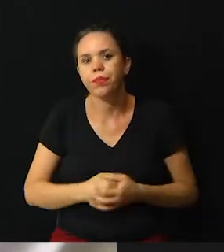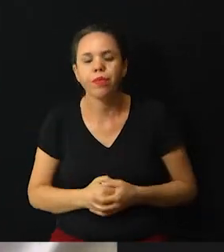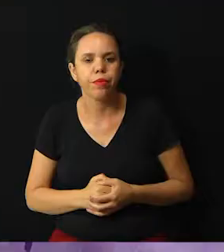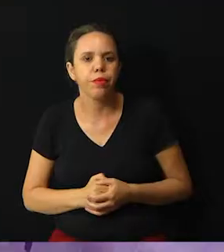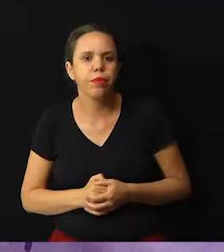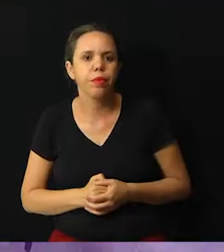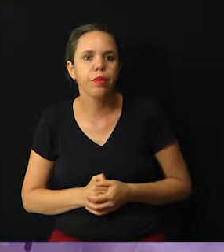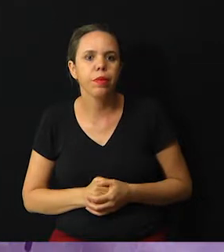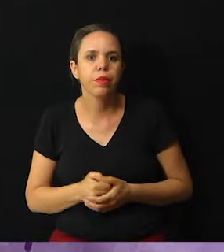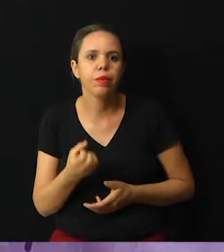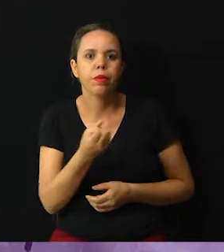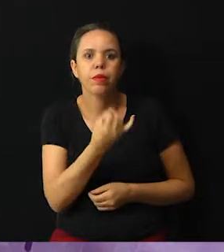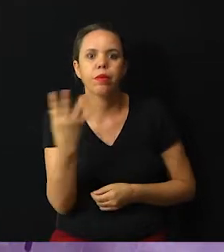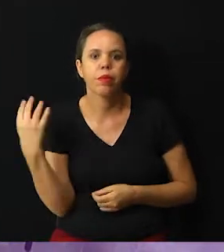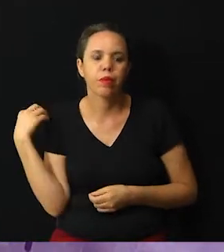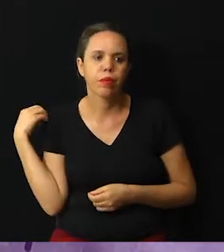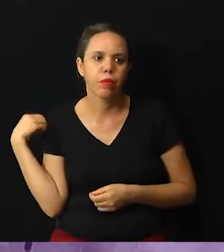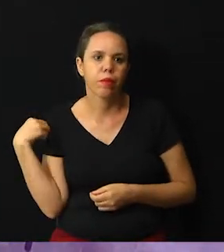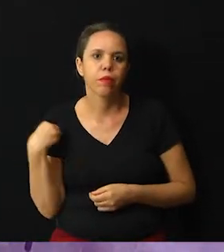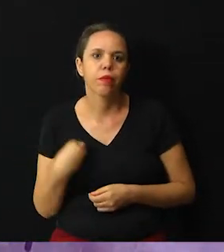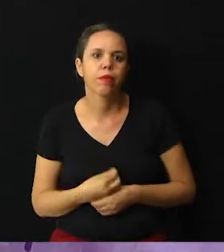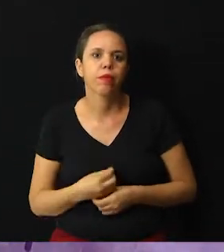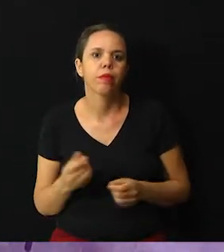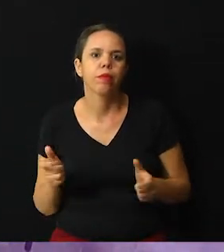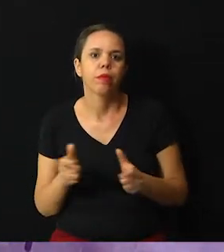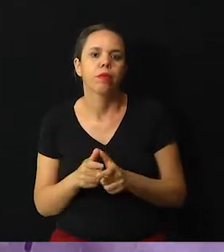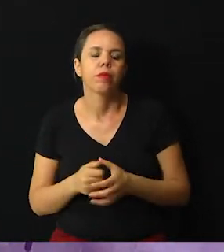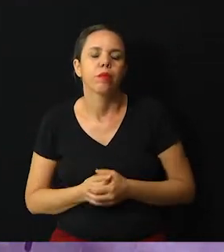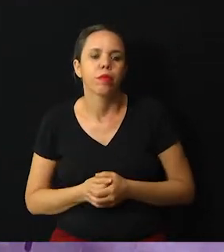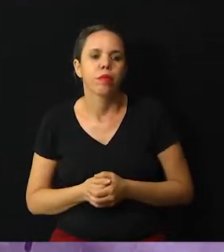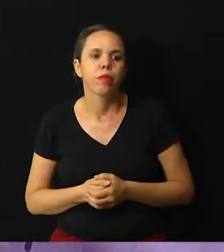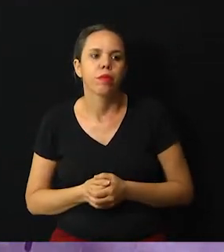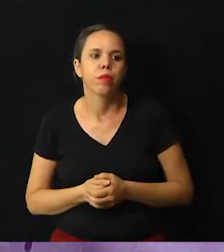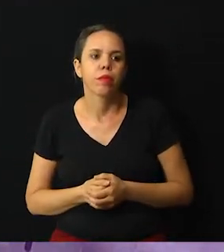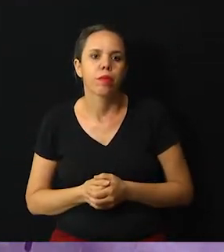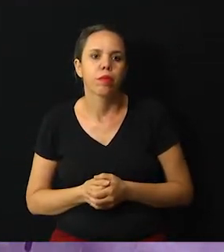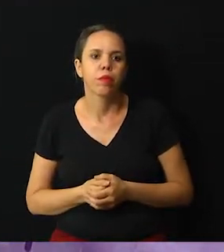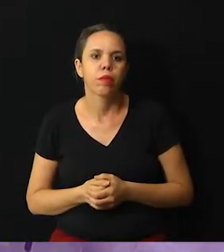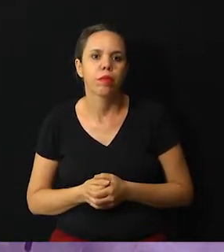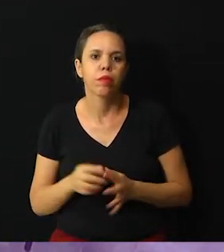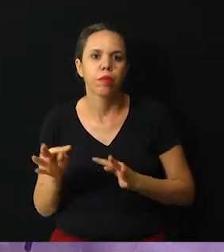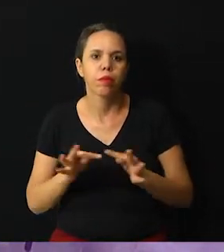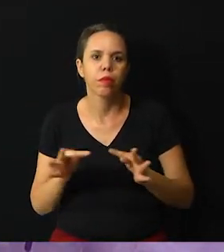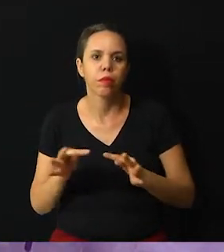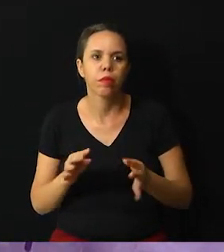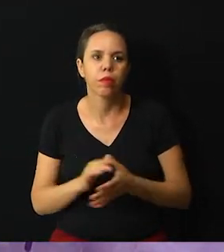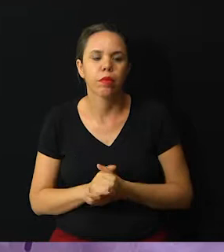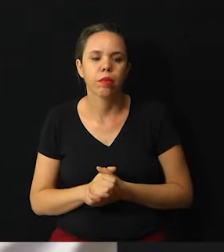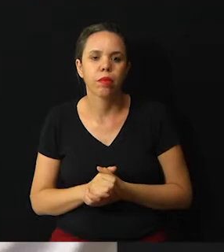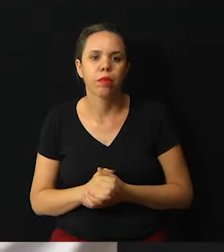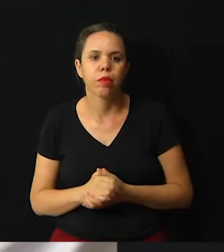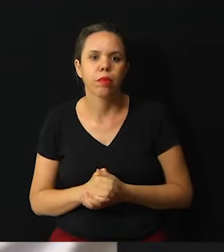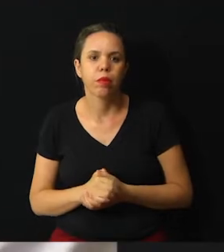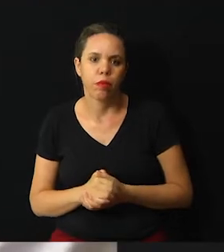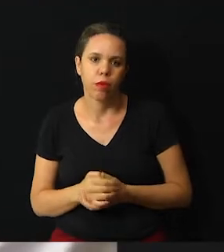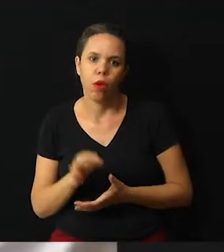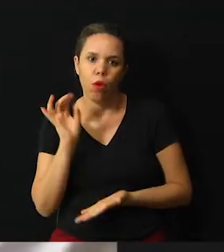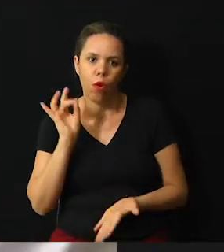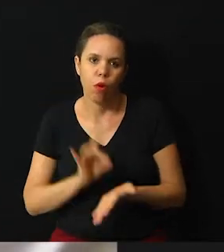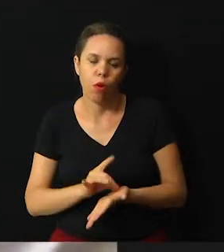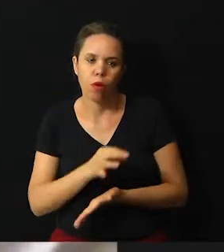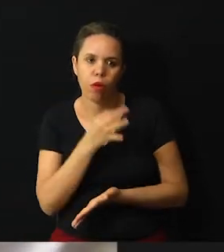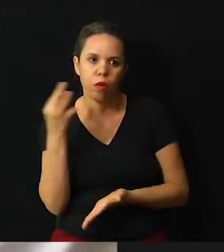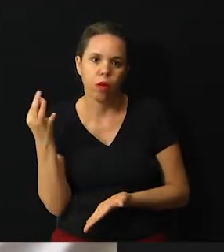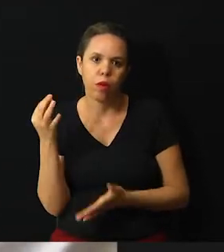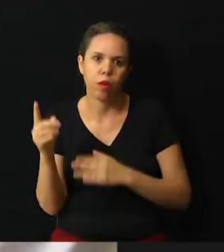né? A quantidade de homem para lúpus é menor. Mas o tratamento é bem eficaz,